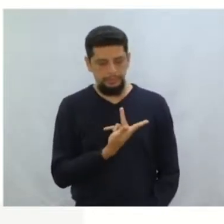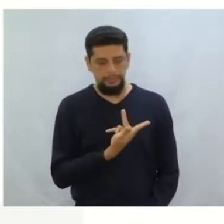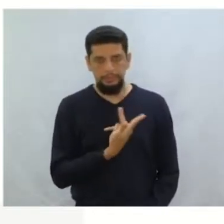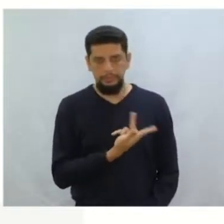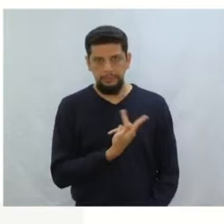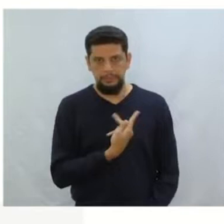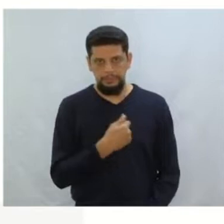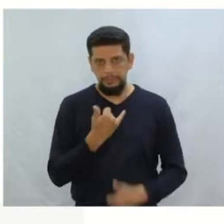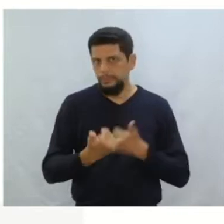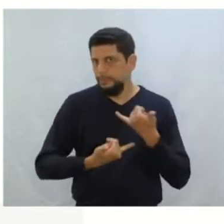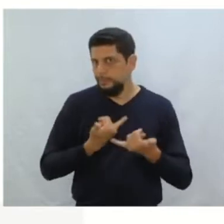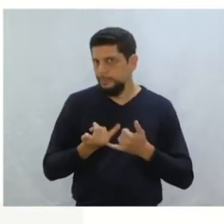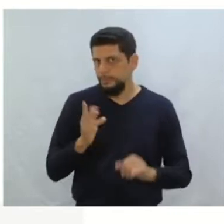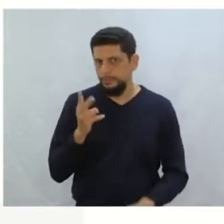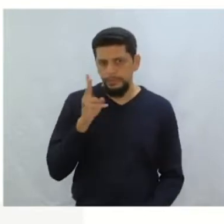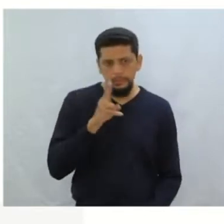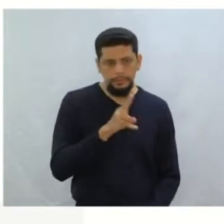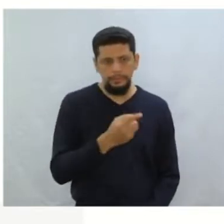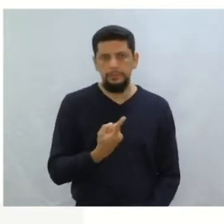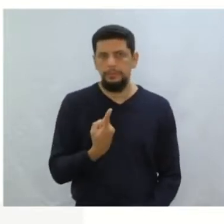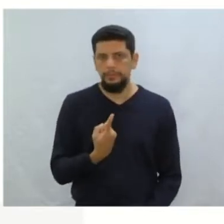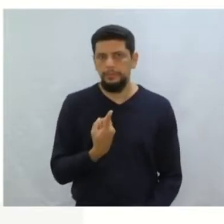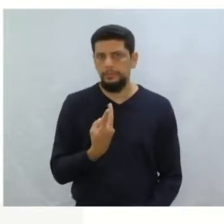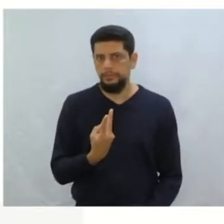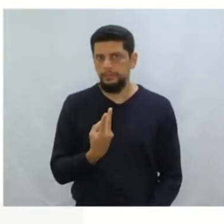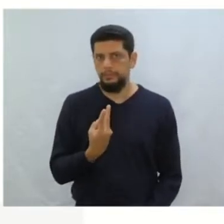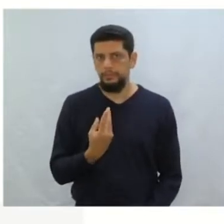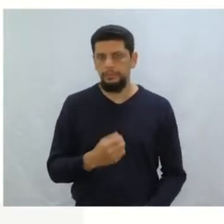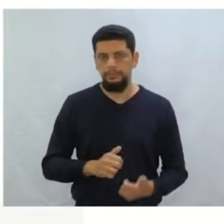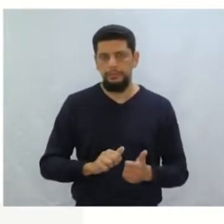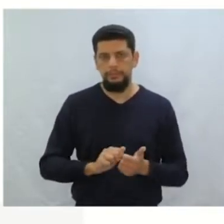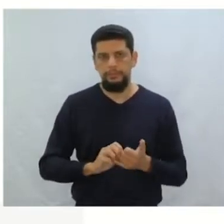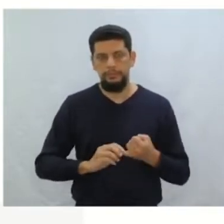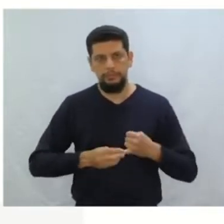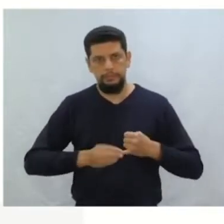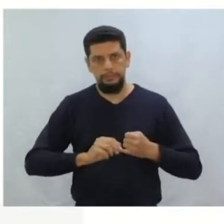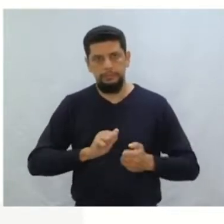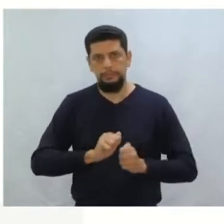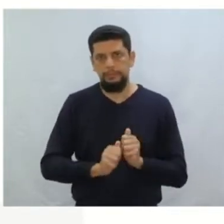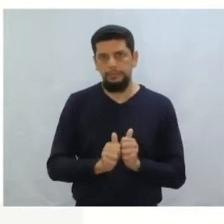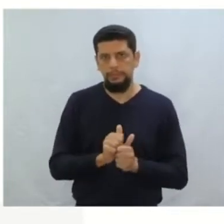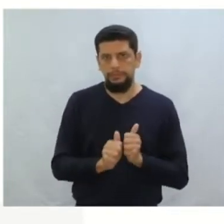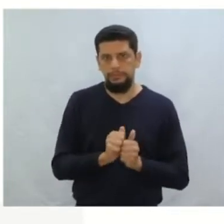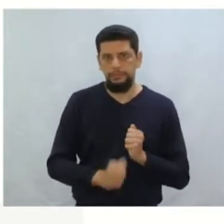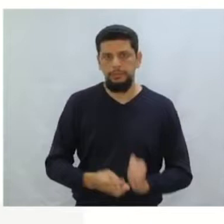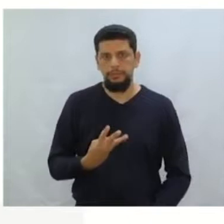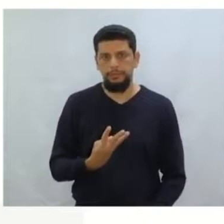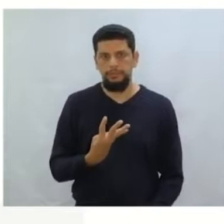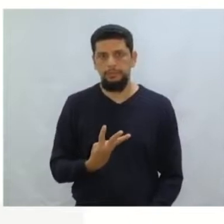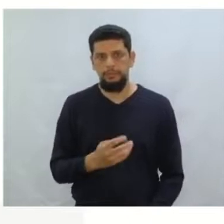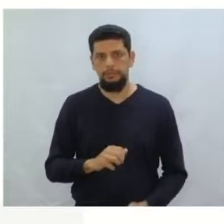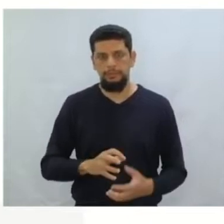estão brincando. Olha só, você já ouviu? 1, 2, feijão com arroz.